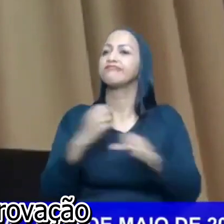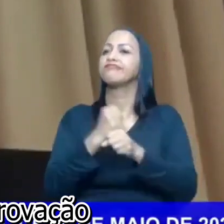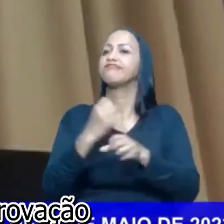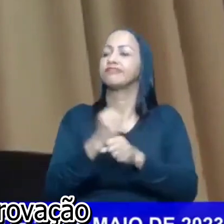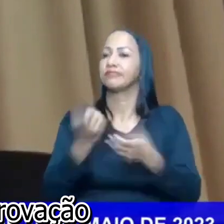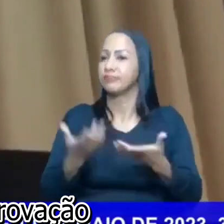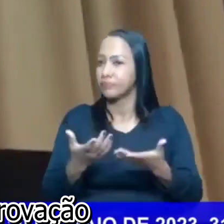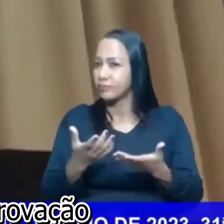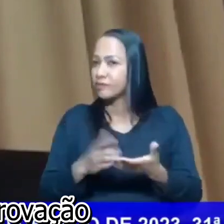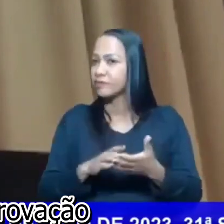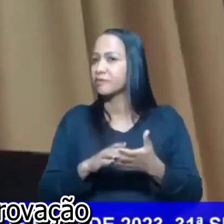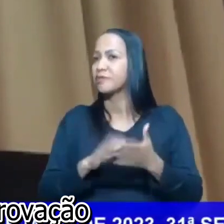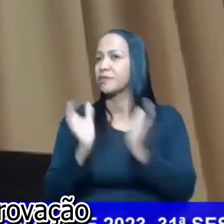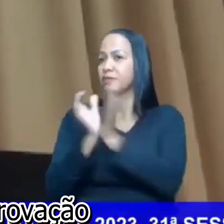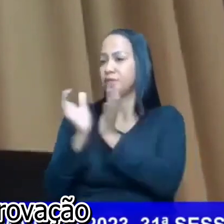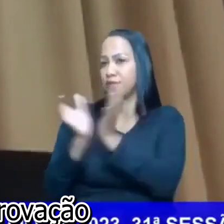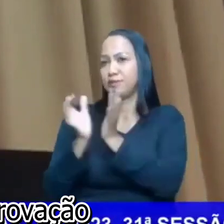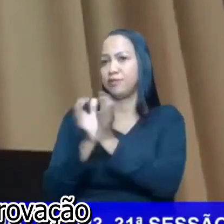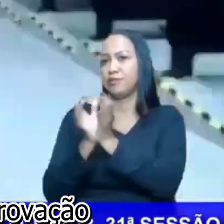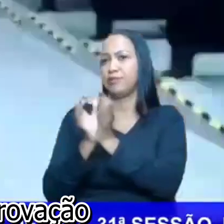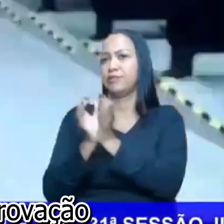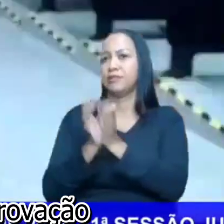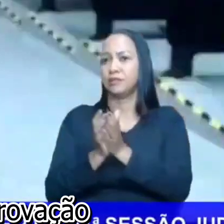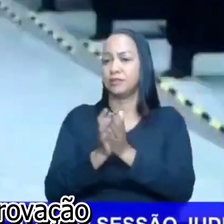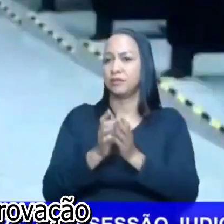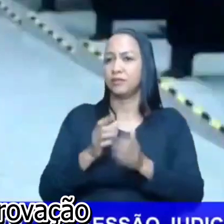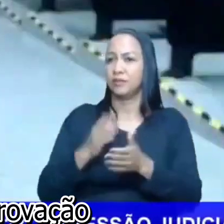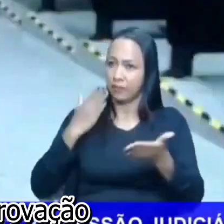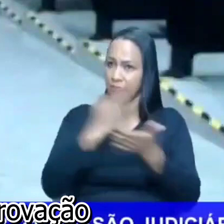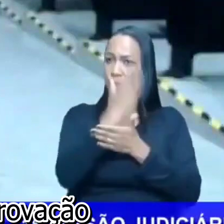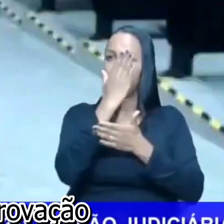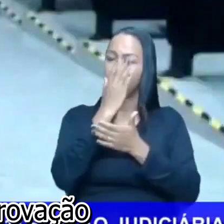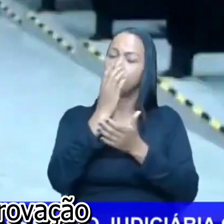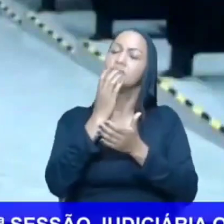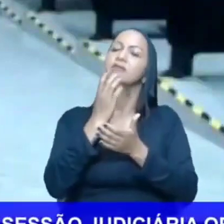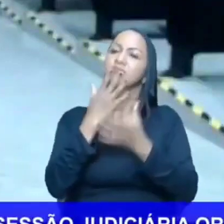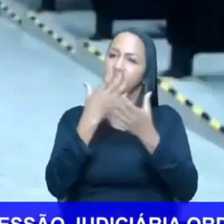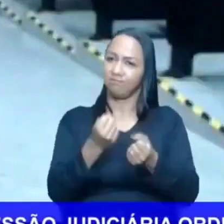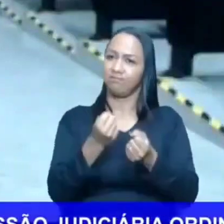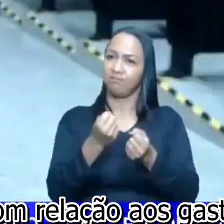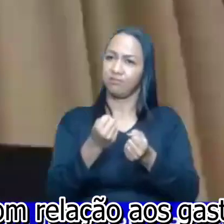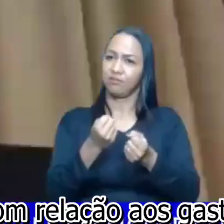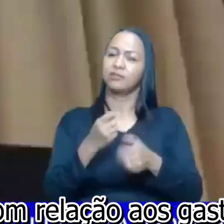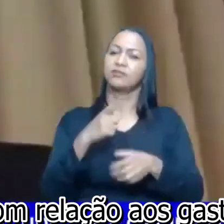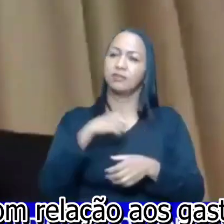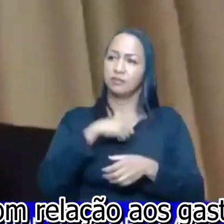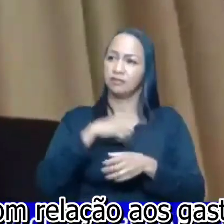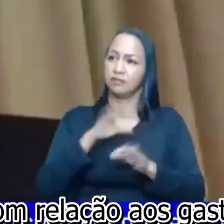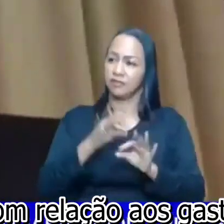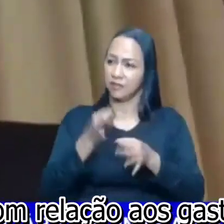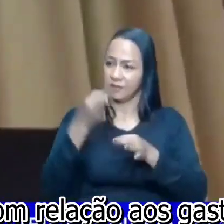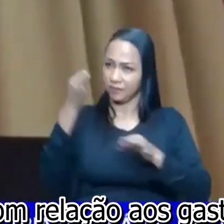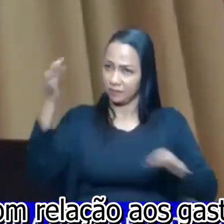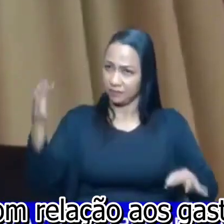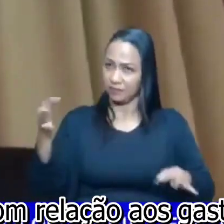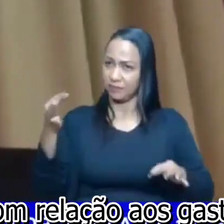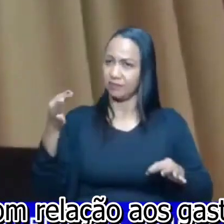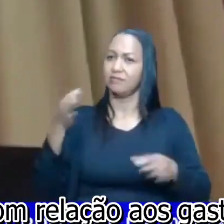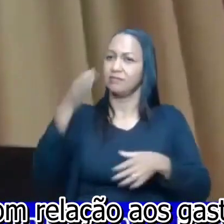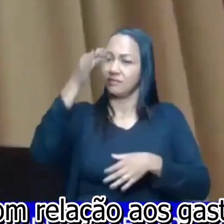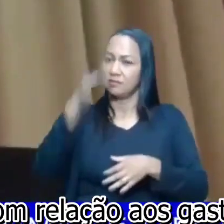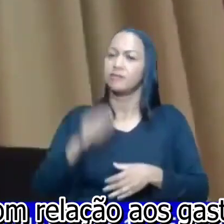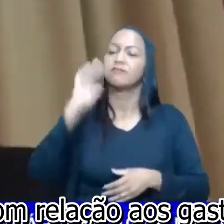núcleo opinou pela aprovação, né? Houve o detalhamento suficiente, no